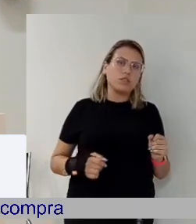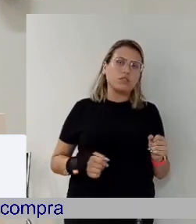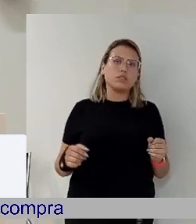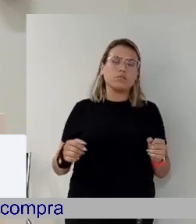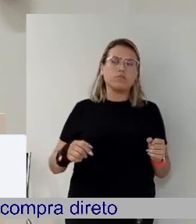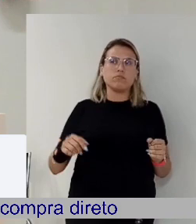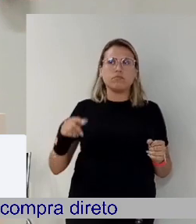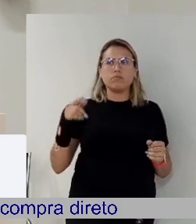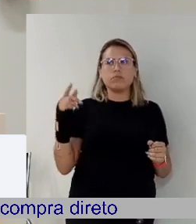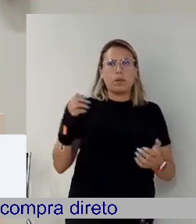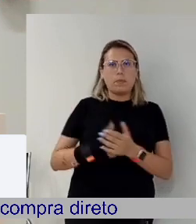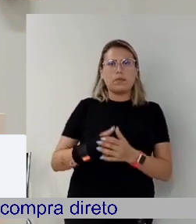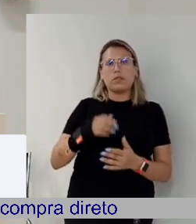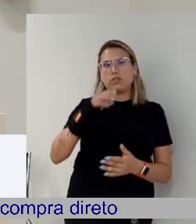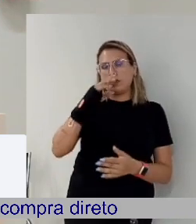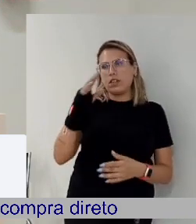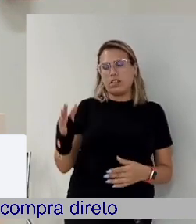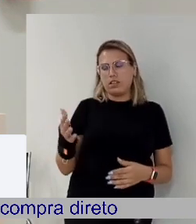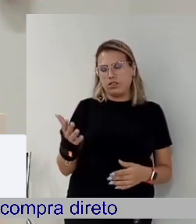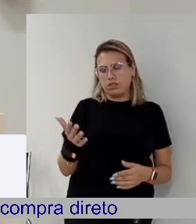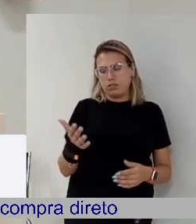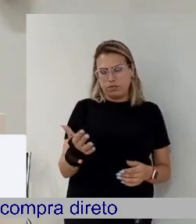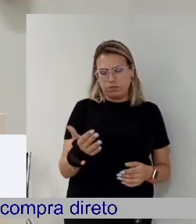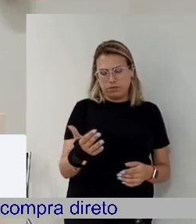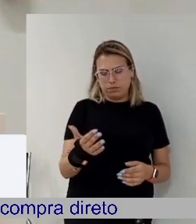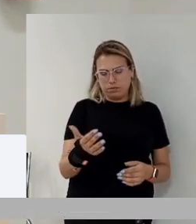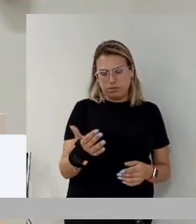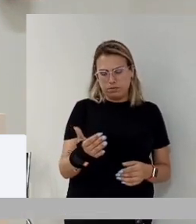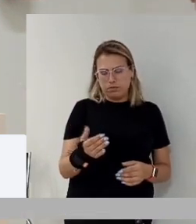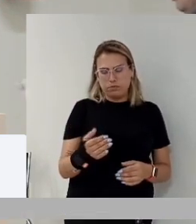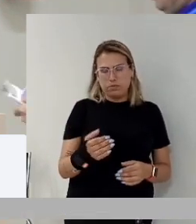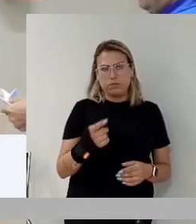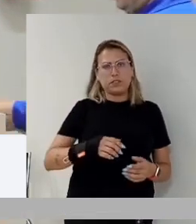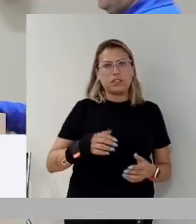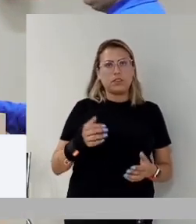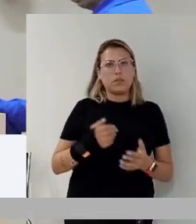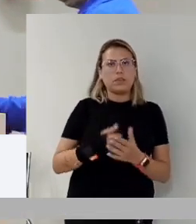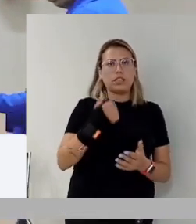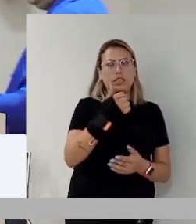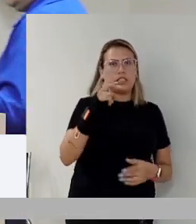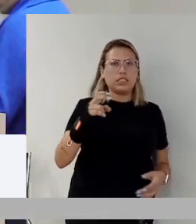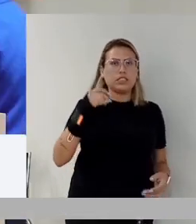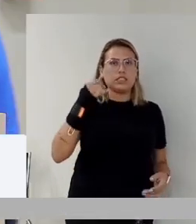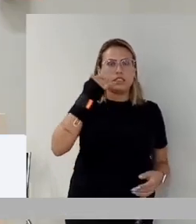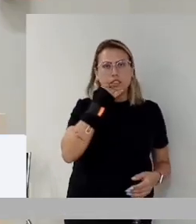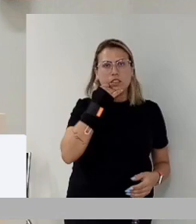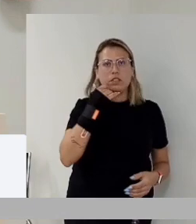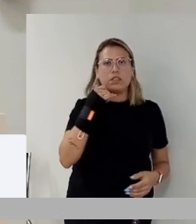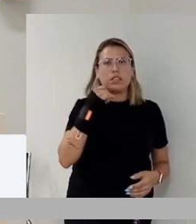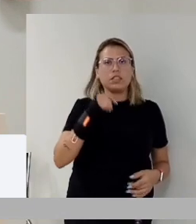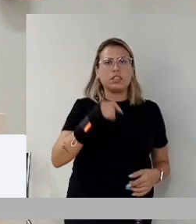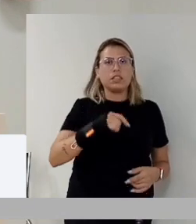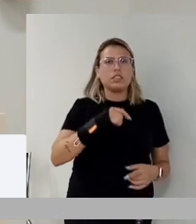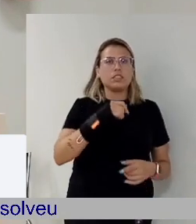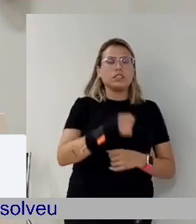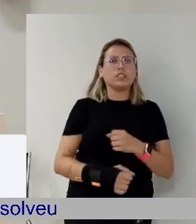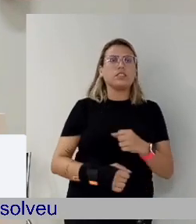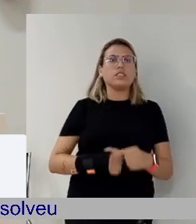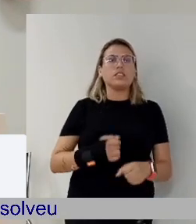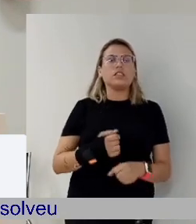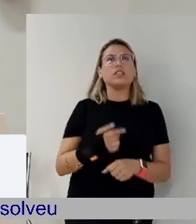direta né que na realidade a gente vai comprar 15 celulares esse ano Ronaldo a gente resolveu